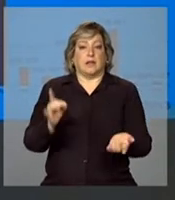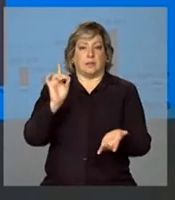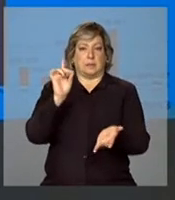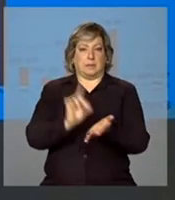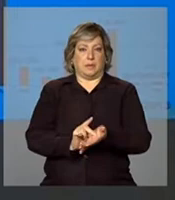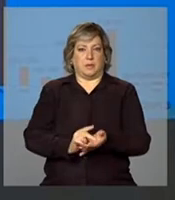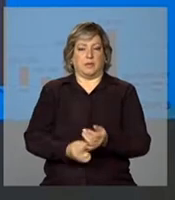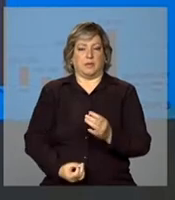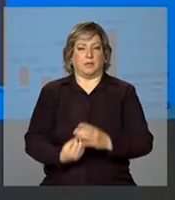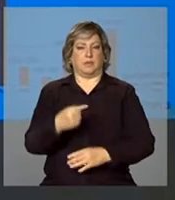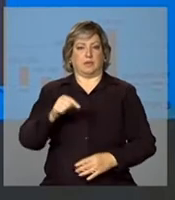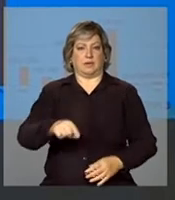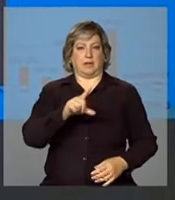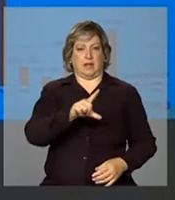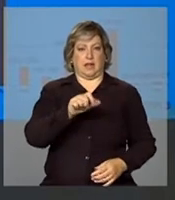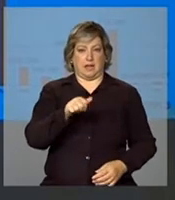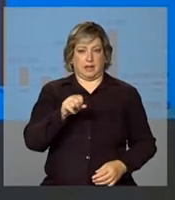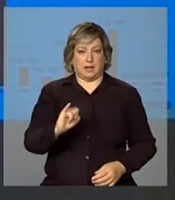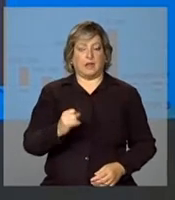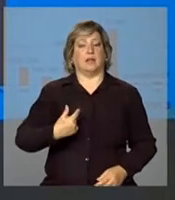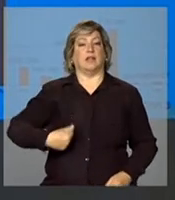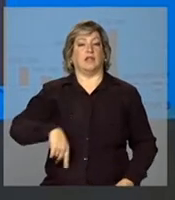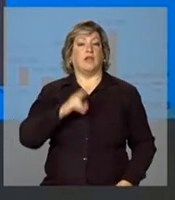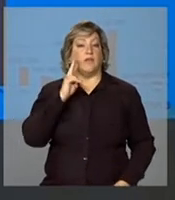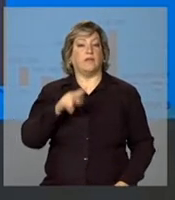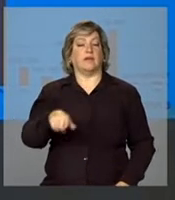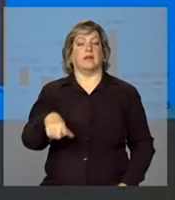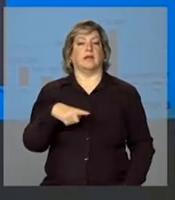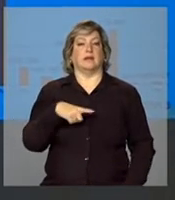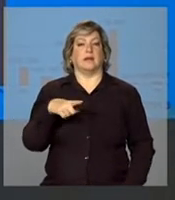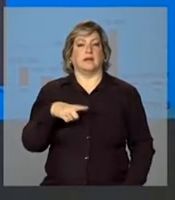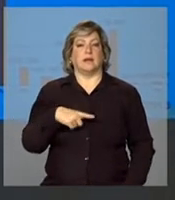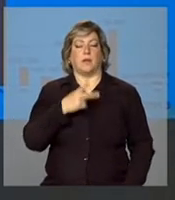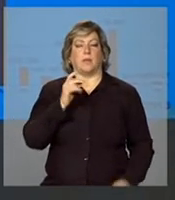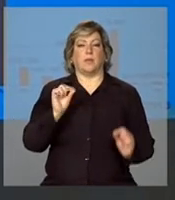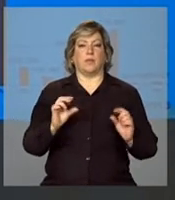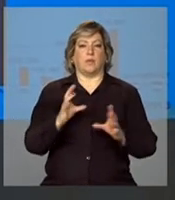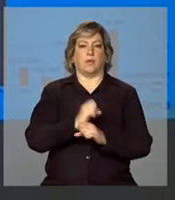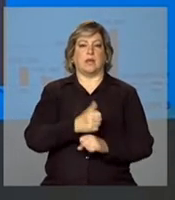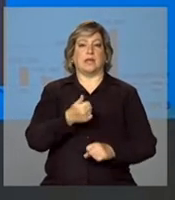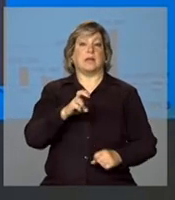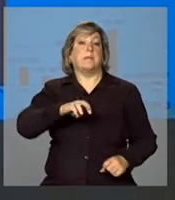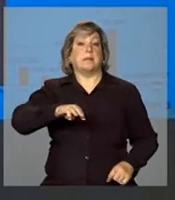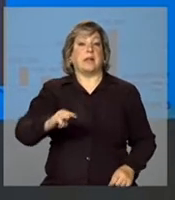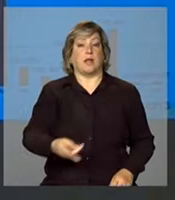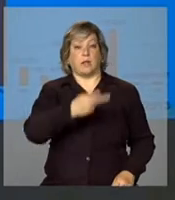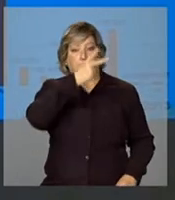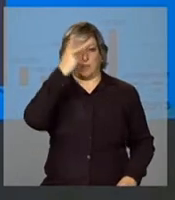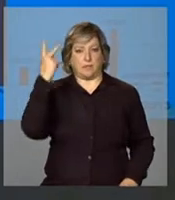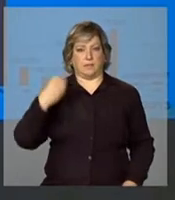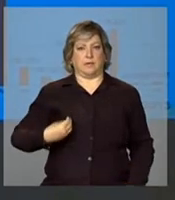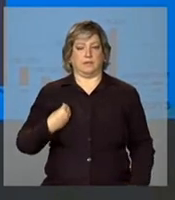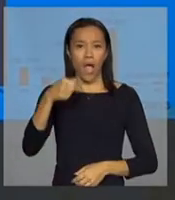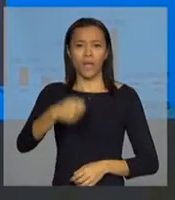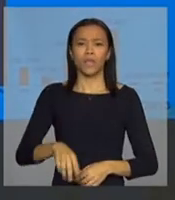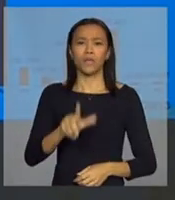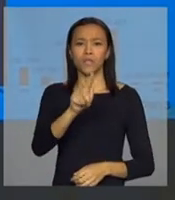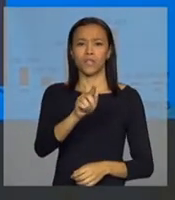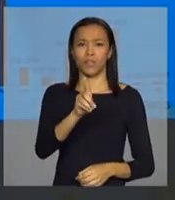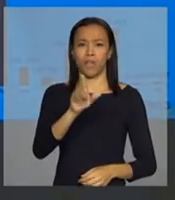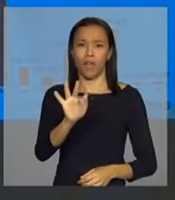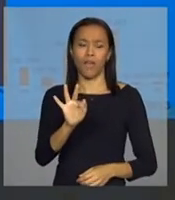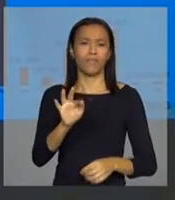Lei de Acesso à Informação, a gente vislumbra uma população abrangida de 15 milhões de habitantes. Tá? O GDF